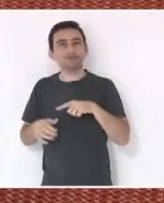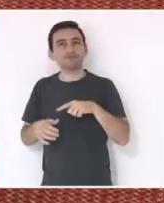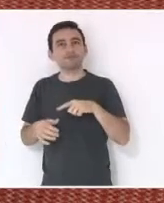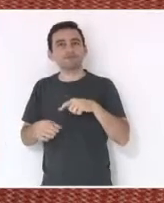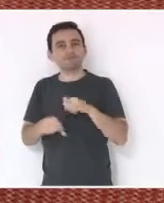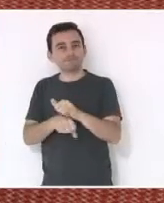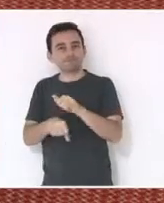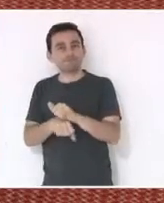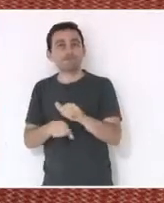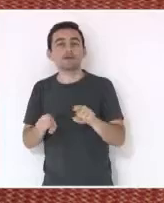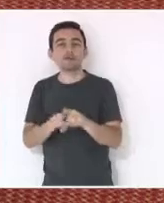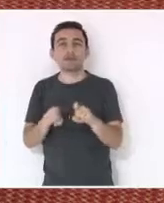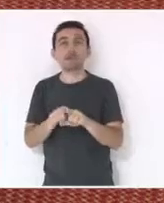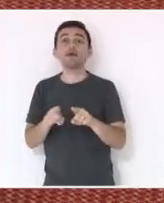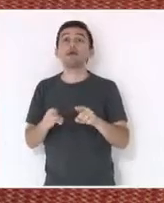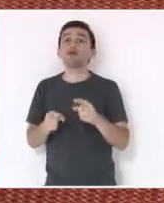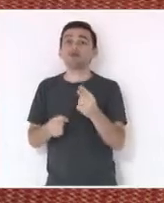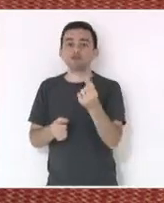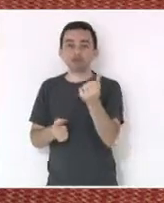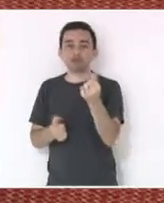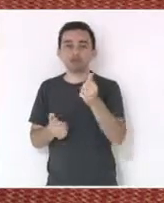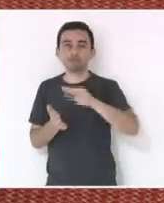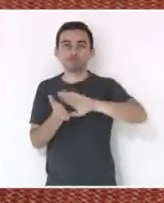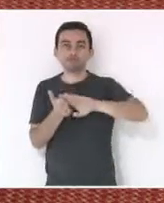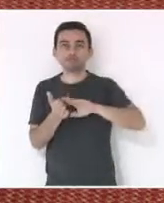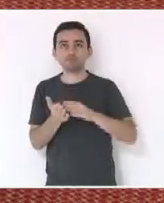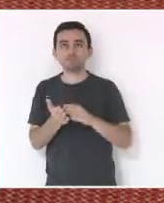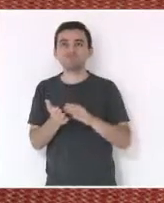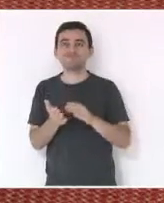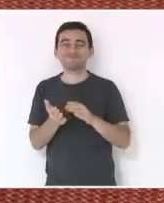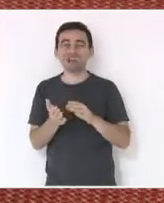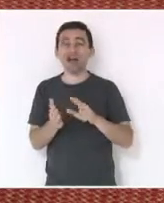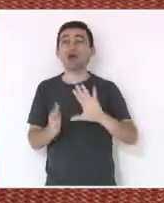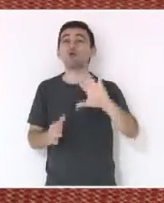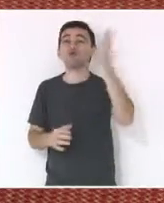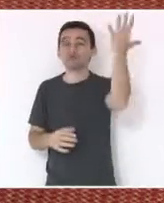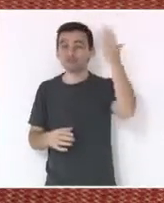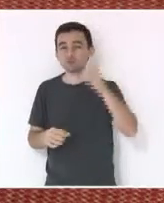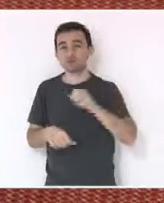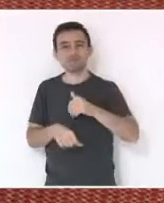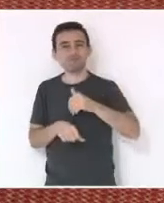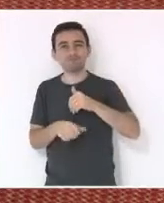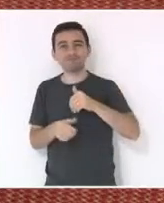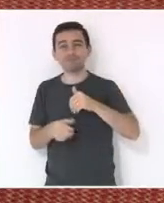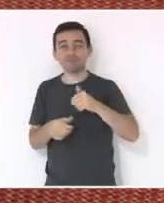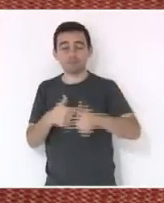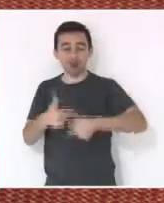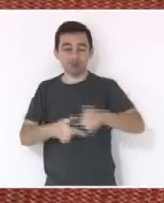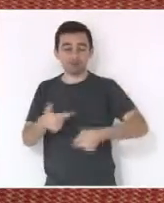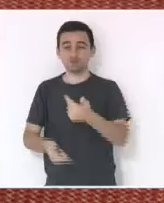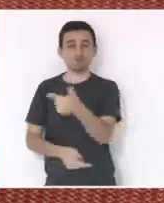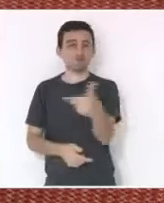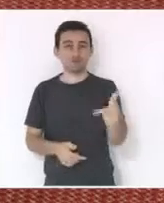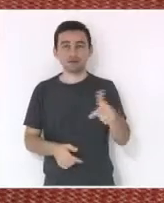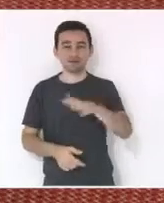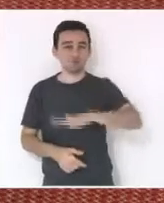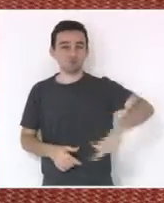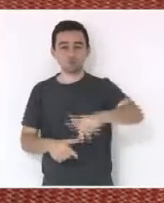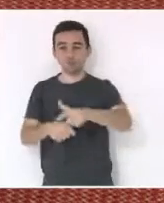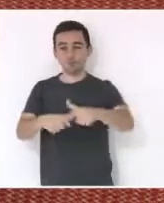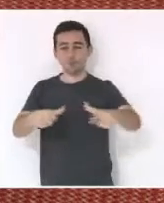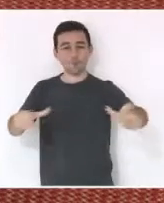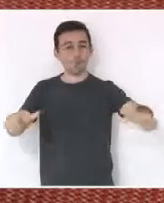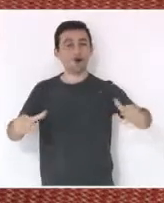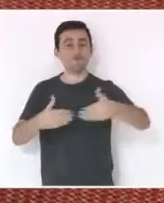capital e uma demanda de desempregos que vai acontecendo num breve espaço de tempo aqui em santa catarina